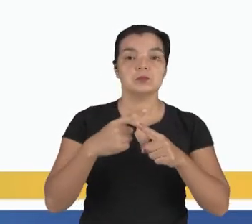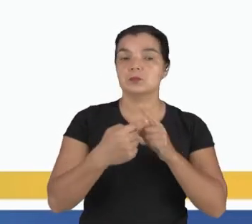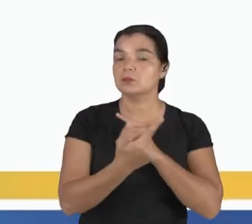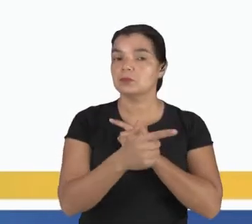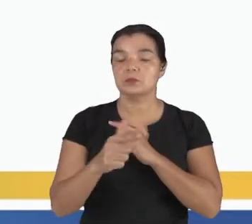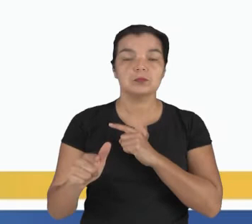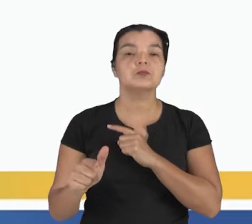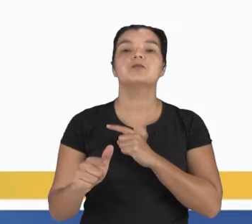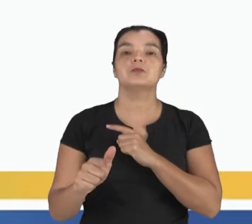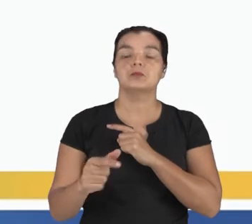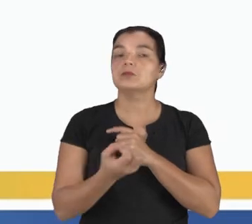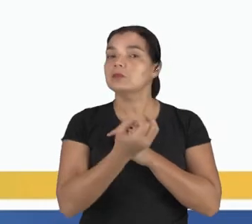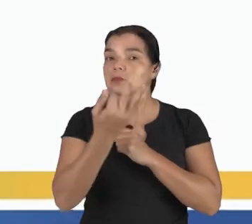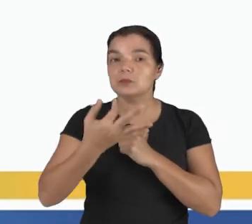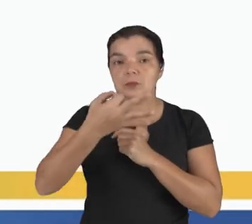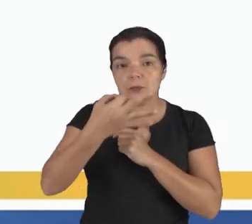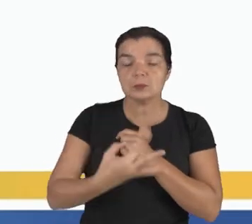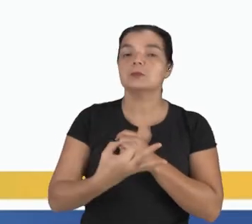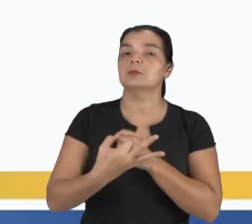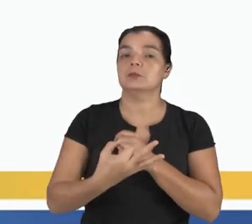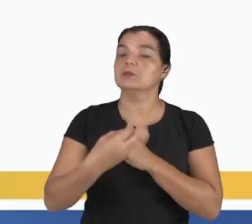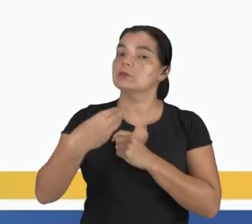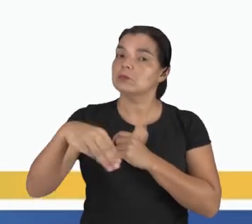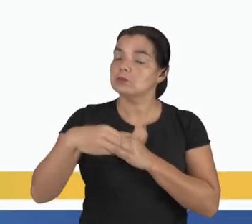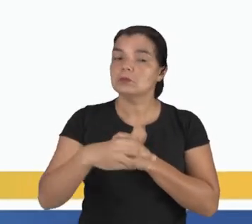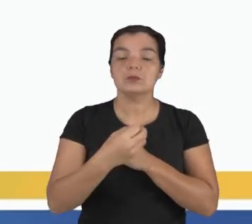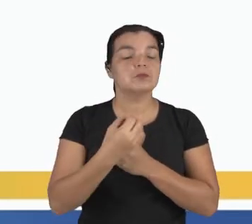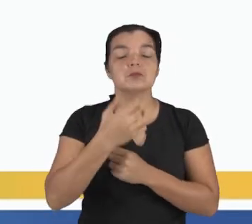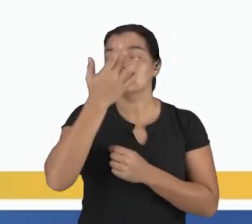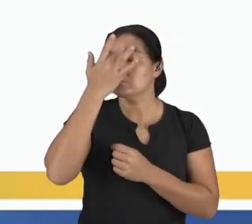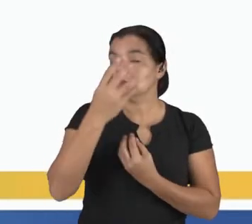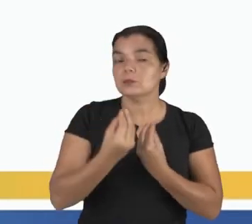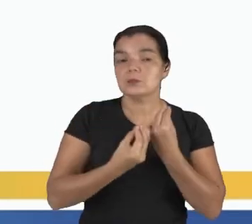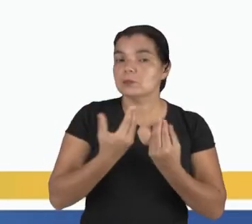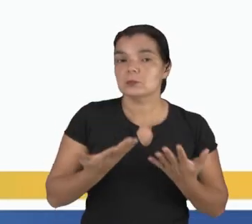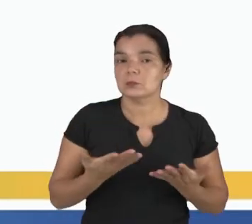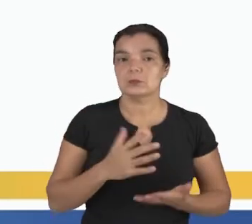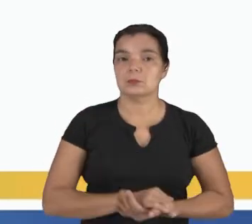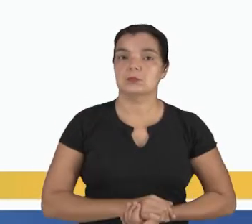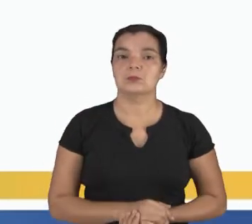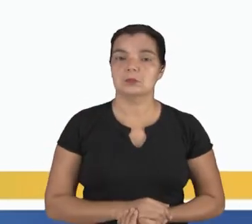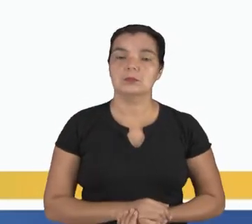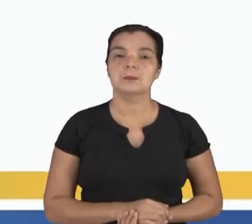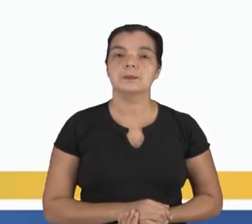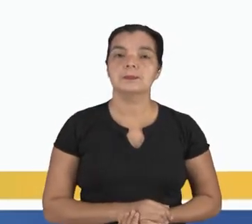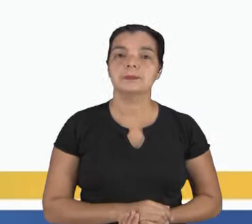tem assim uma quantidade específica, a matemática não tem como saber.